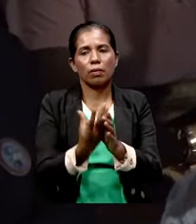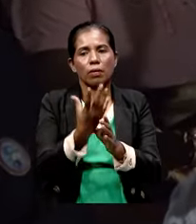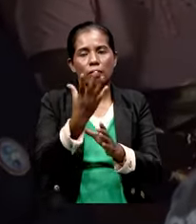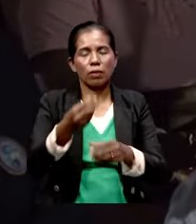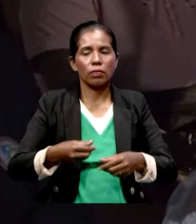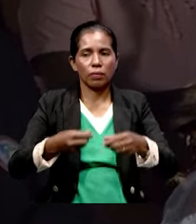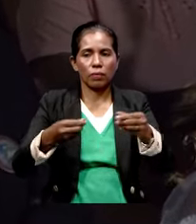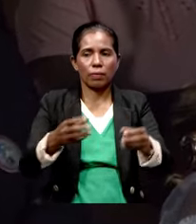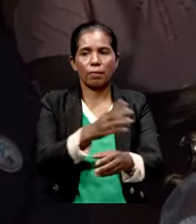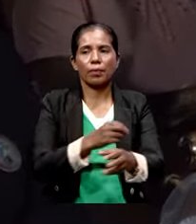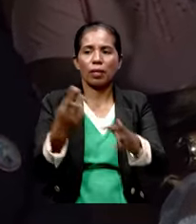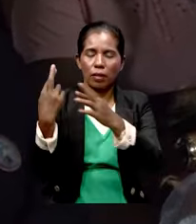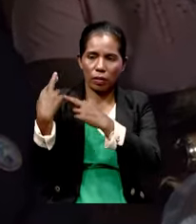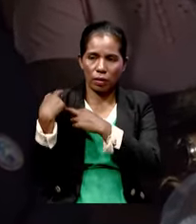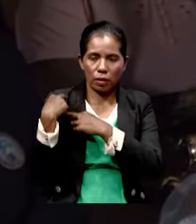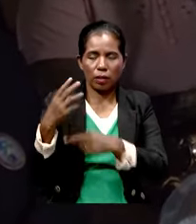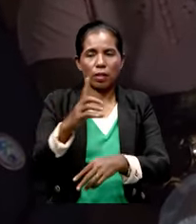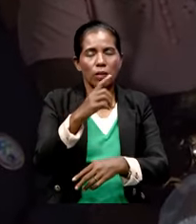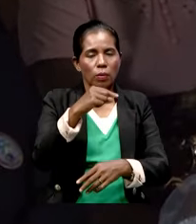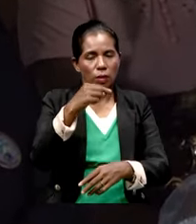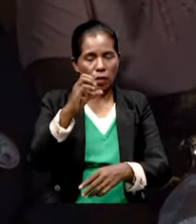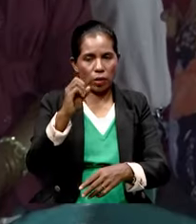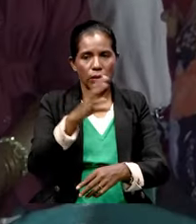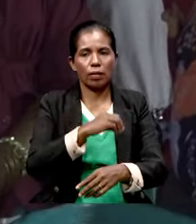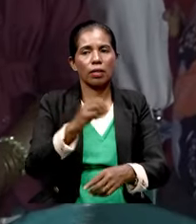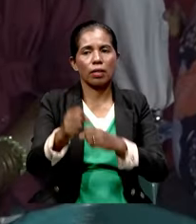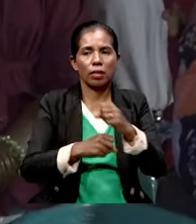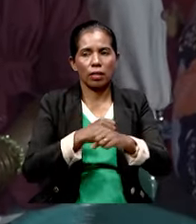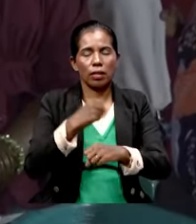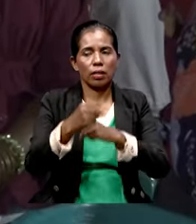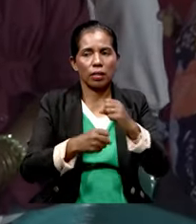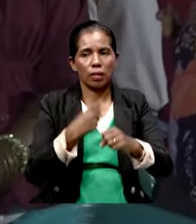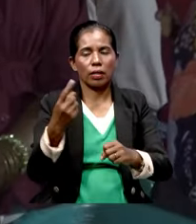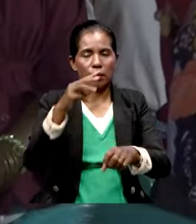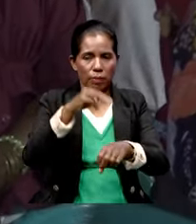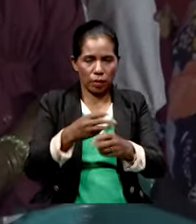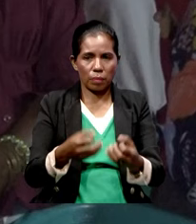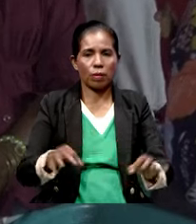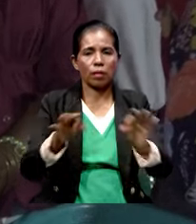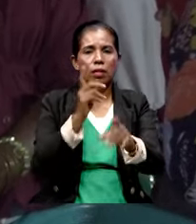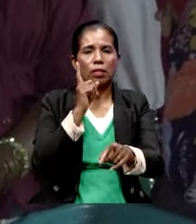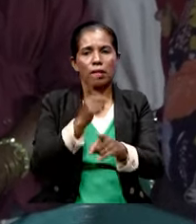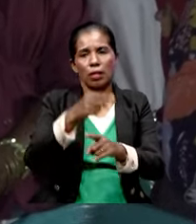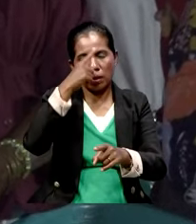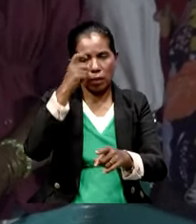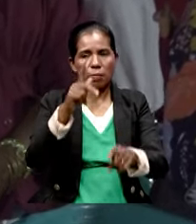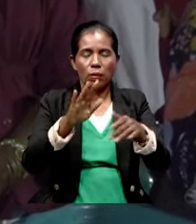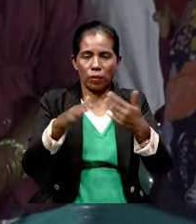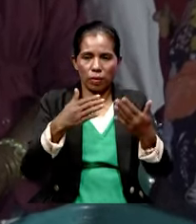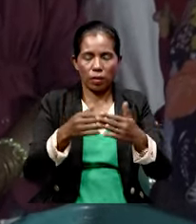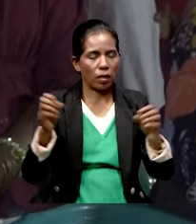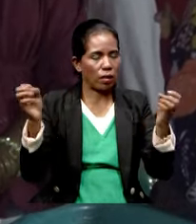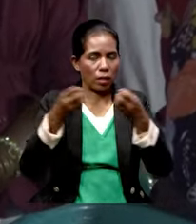ambar. Responsável Bairro Domingos Neves considera tinan-tinan celebração Missa Padroeiro importante Tebes, tamane saran sira